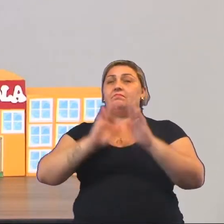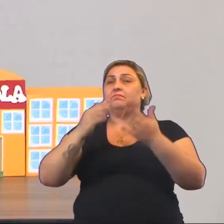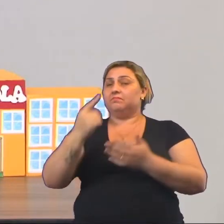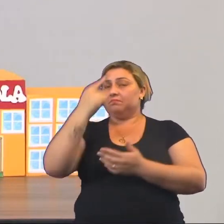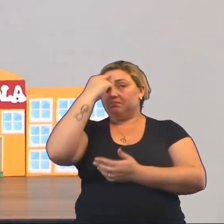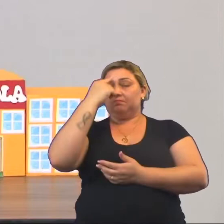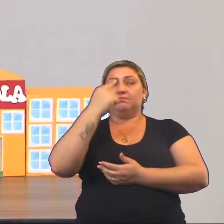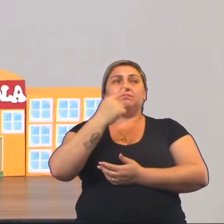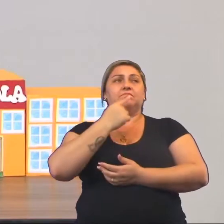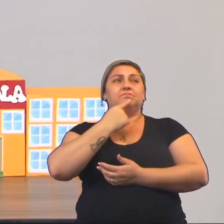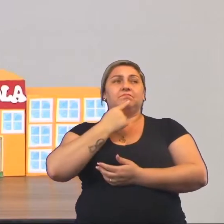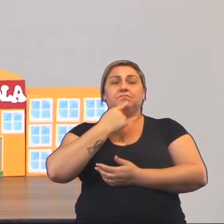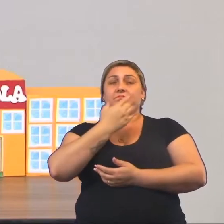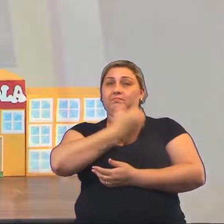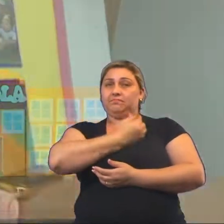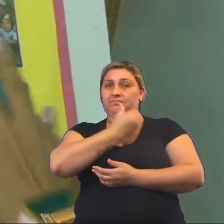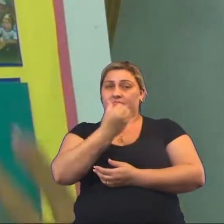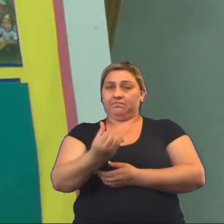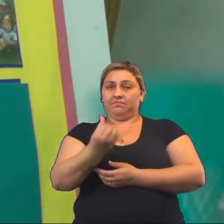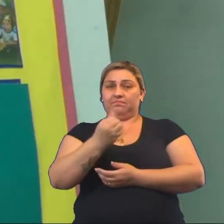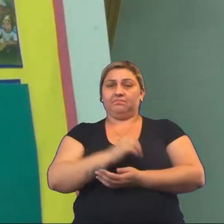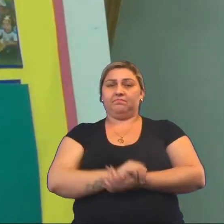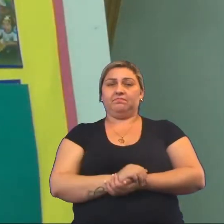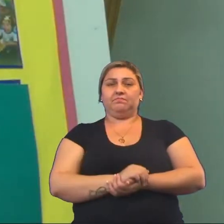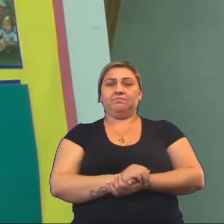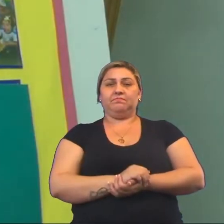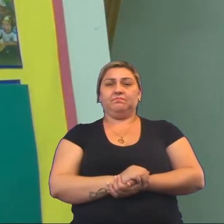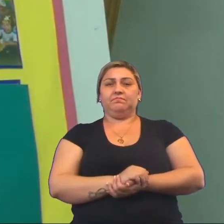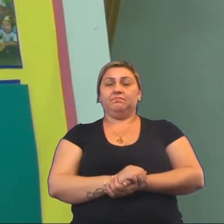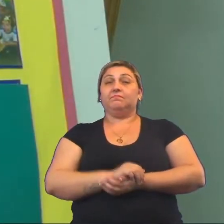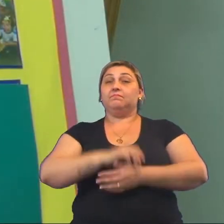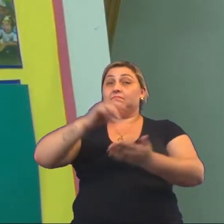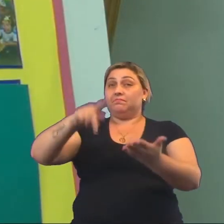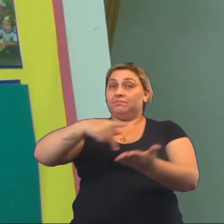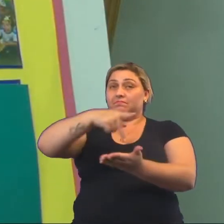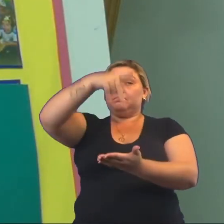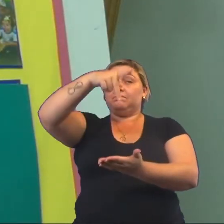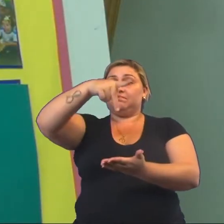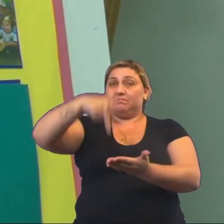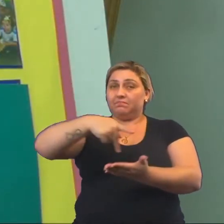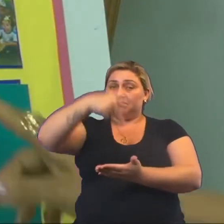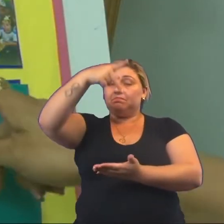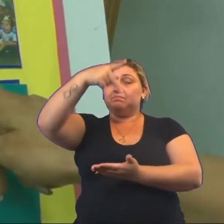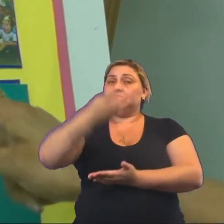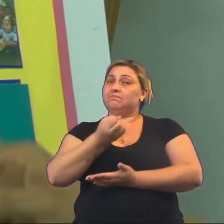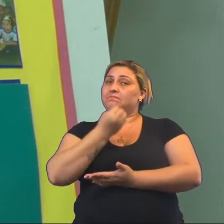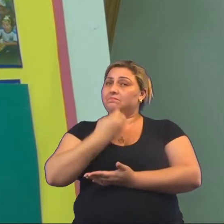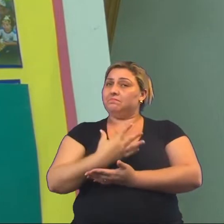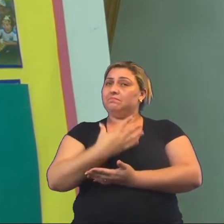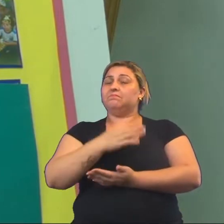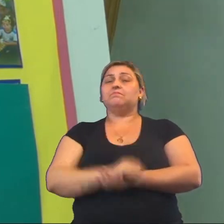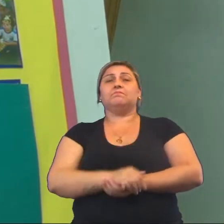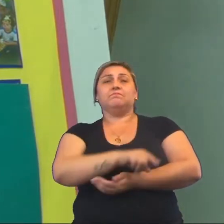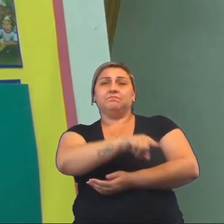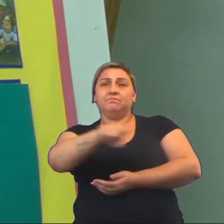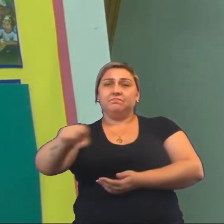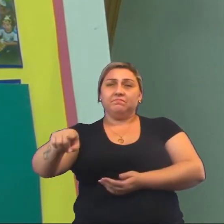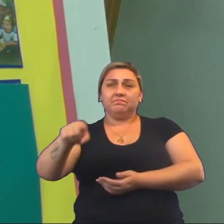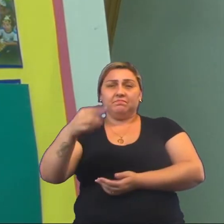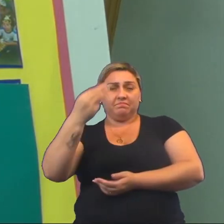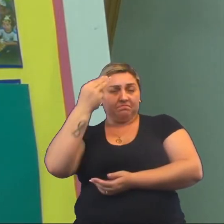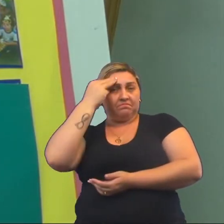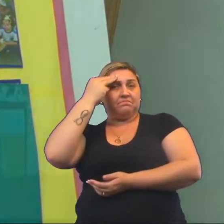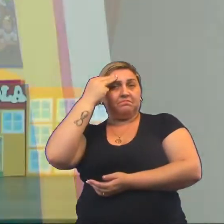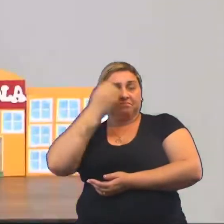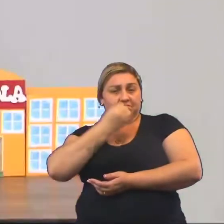imagem será que tem aqui, hein? A Páscoa! Muito bem! E vocês têm a